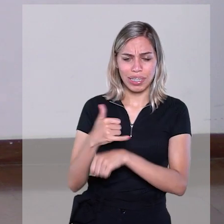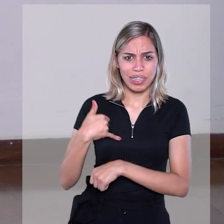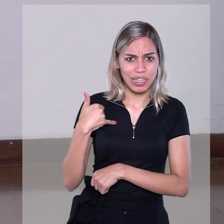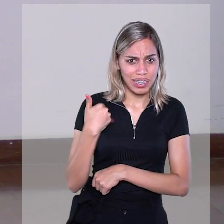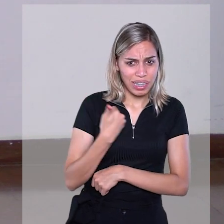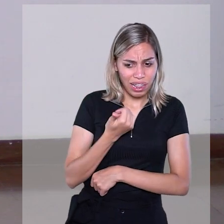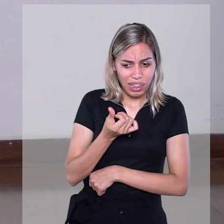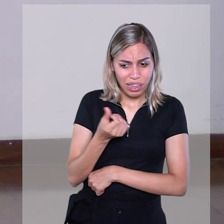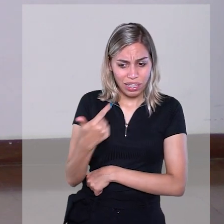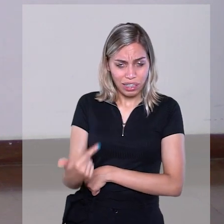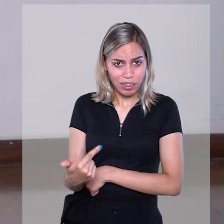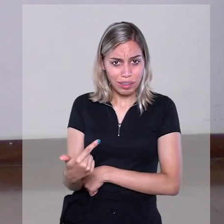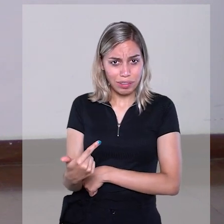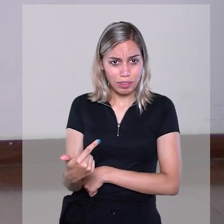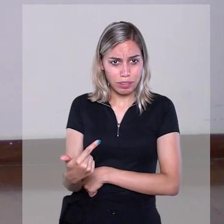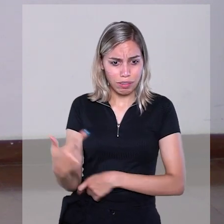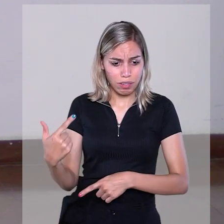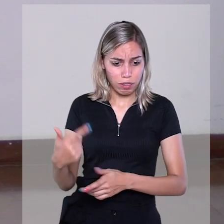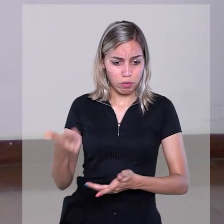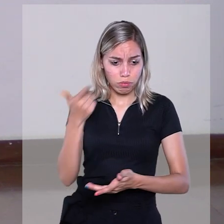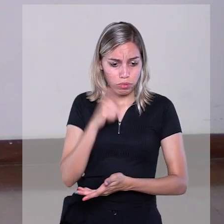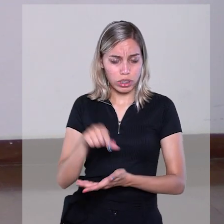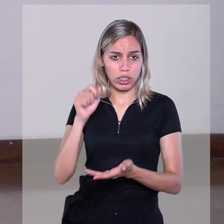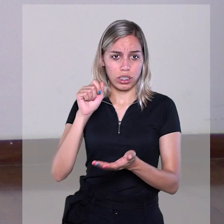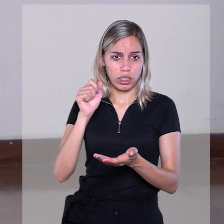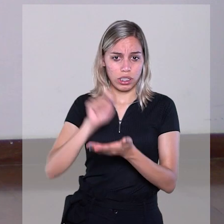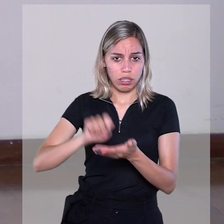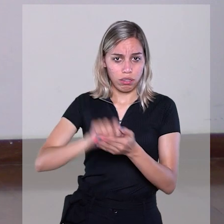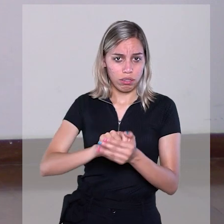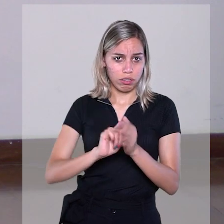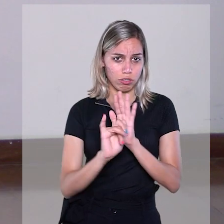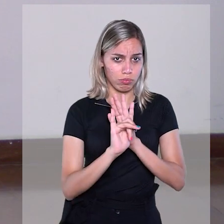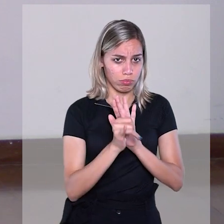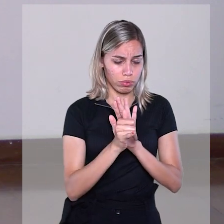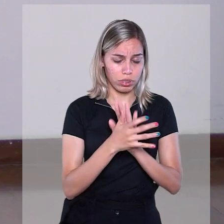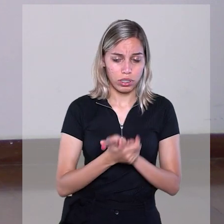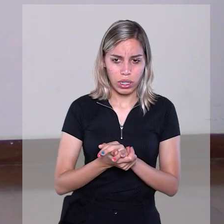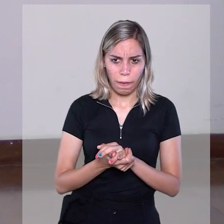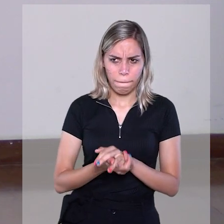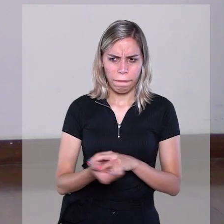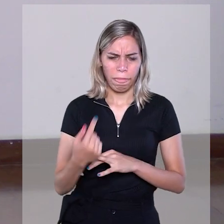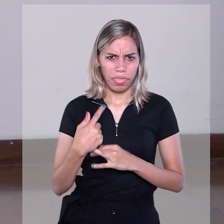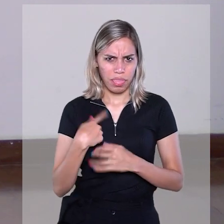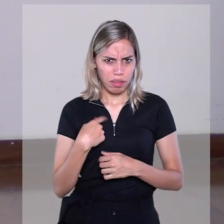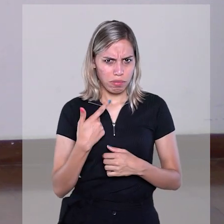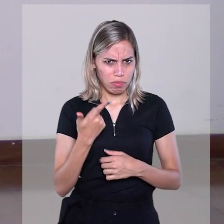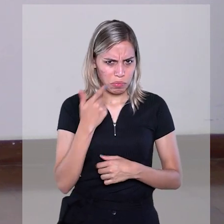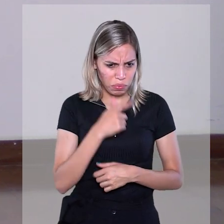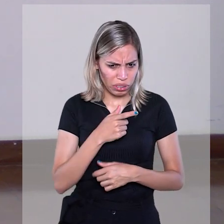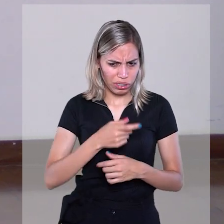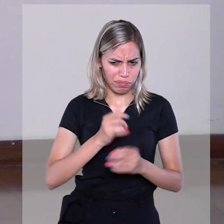de prosa. Não é porque eu não gosto da prosa. Eu nunca tive condições de abandonar tudo para ficar só